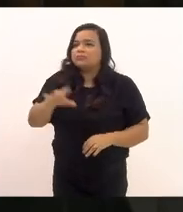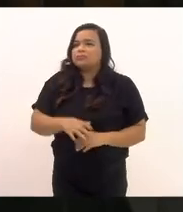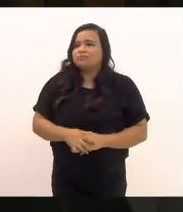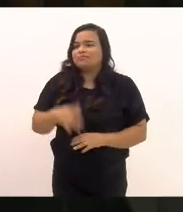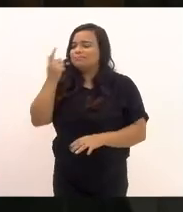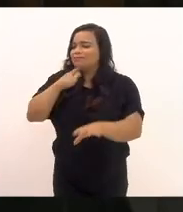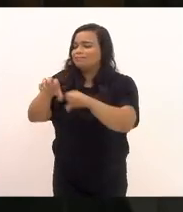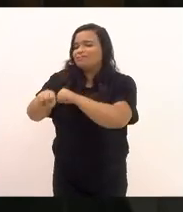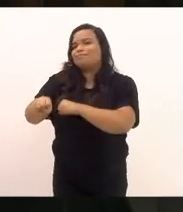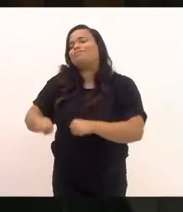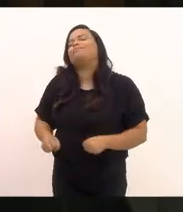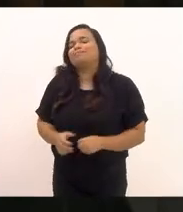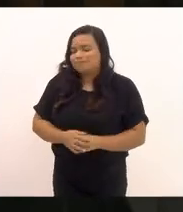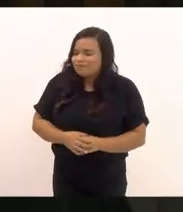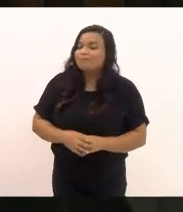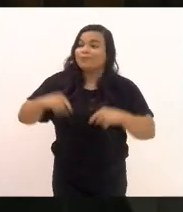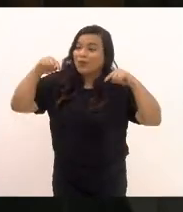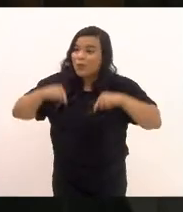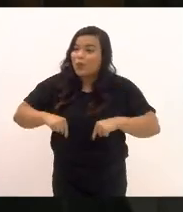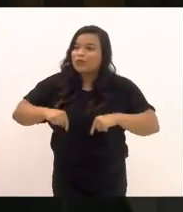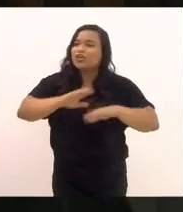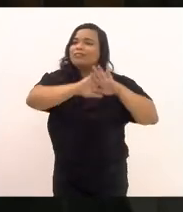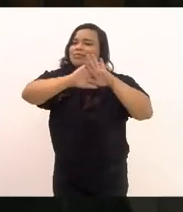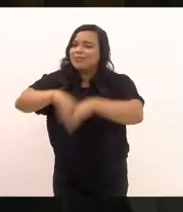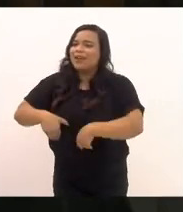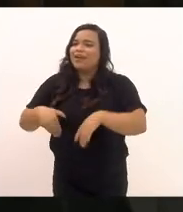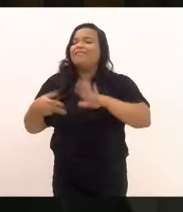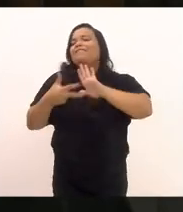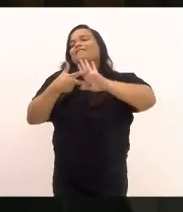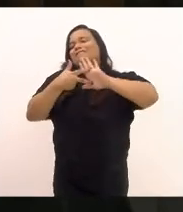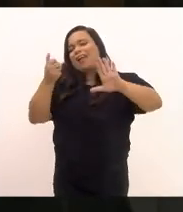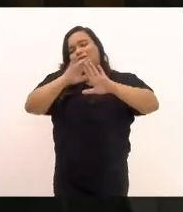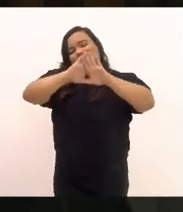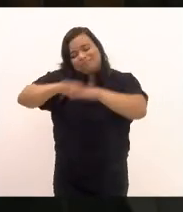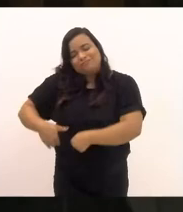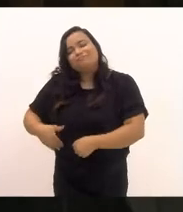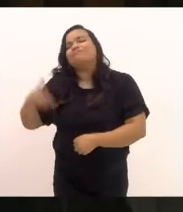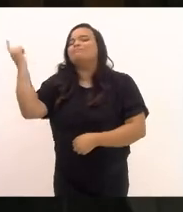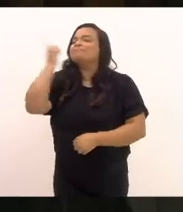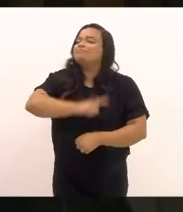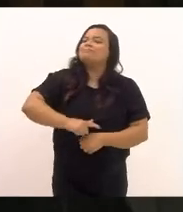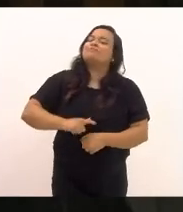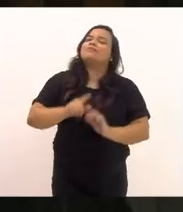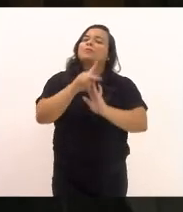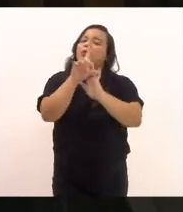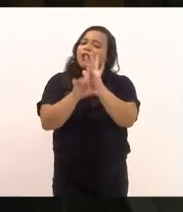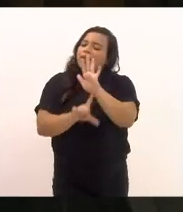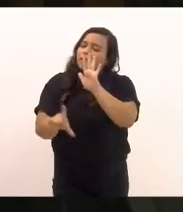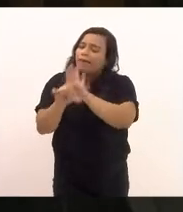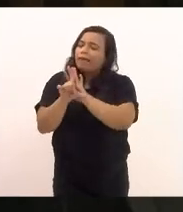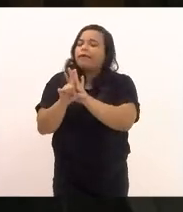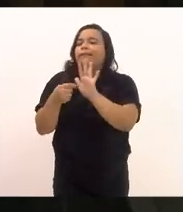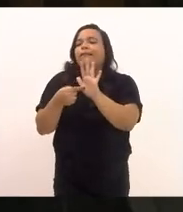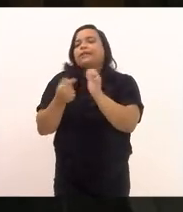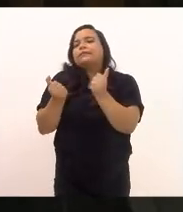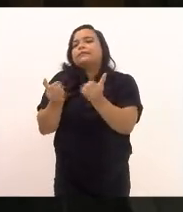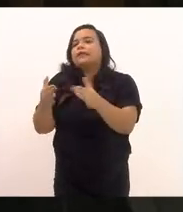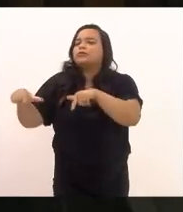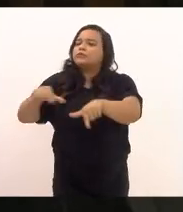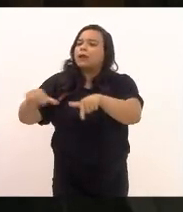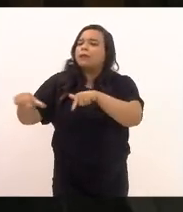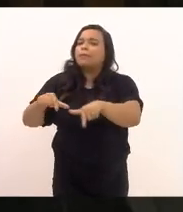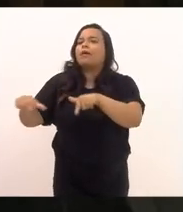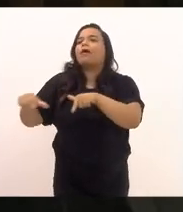curso. Hoje, a gente derrubou o veto a esse projeto de lei, que consolida um trabalho legislativo